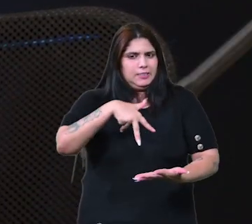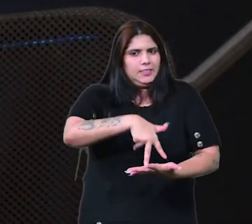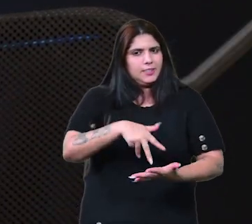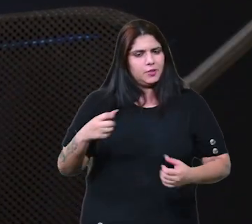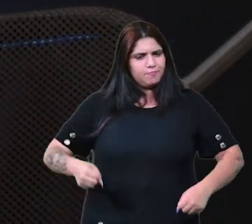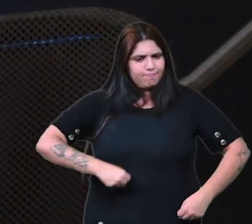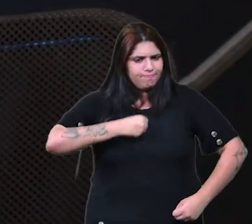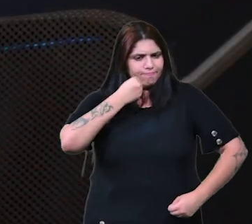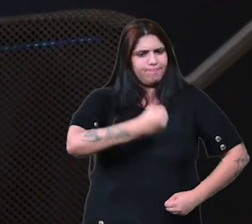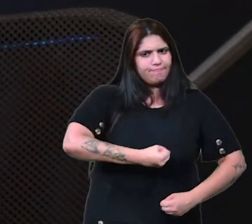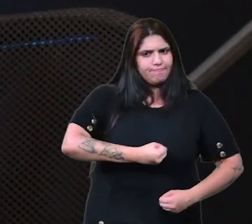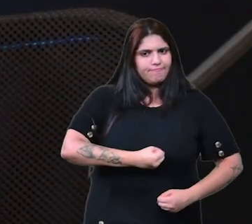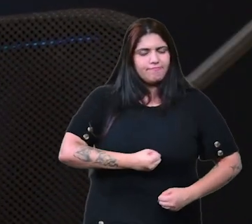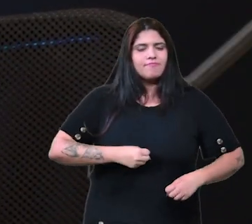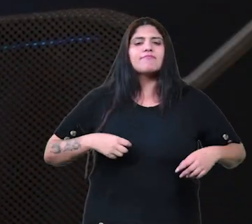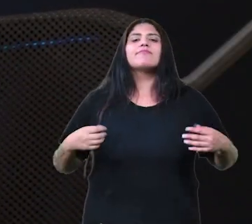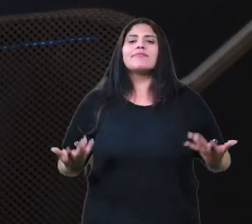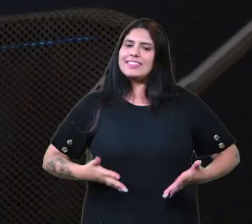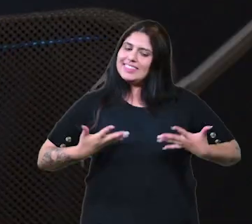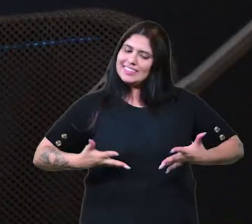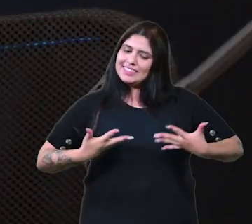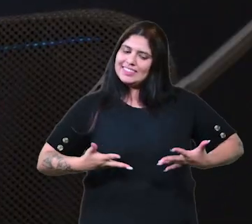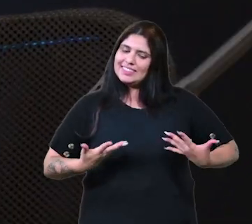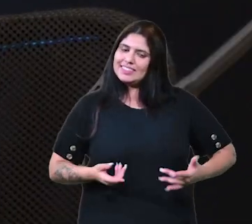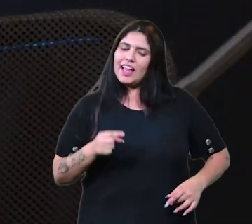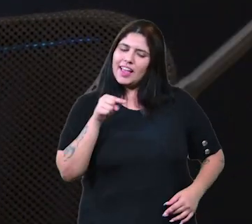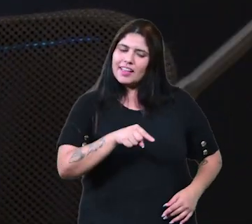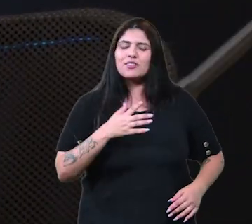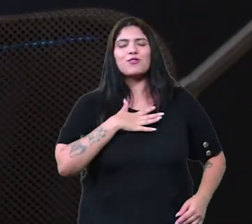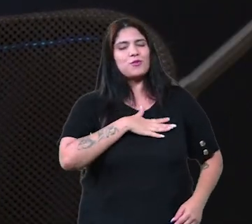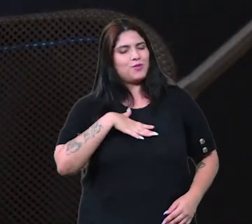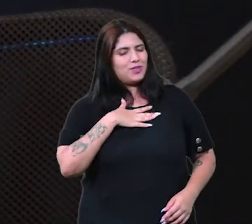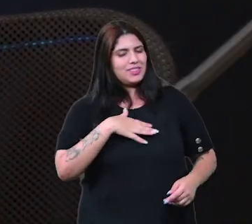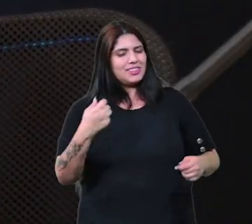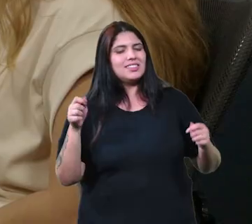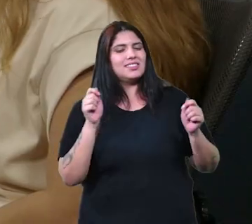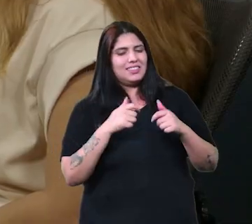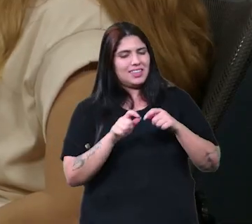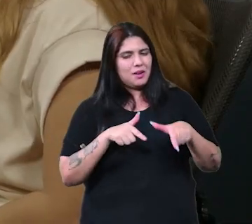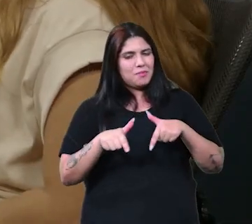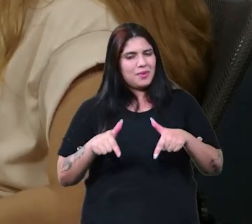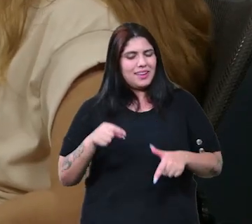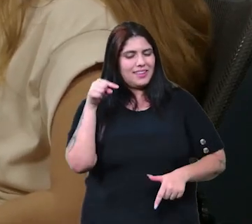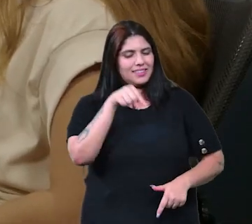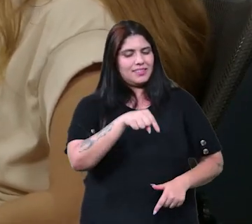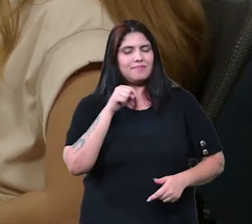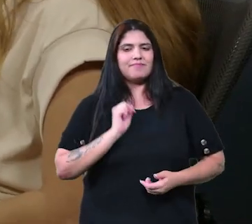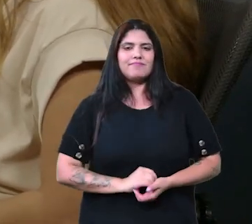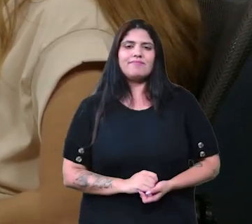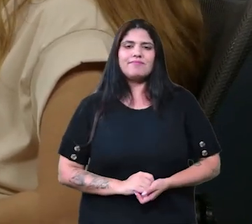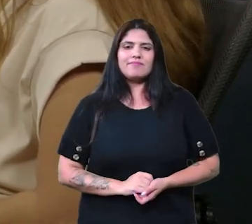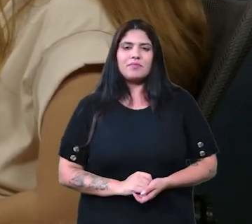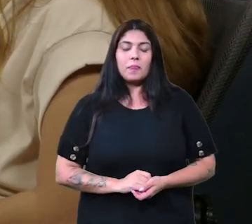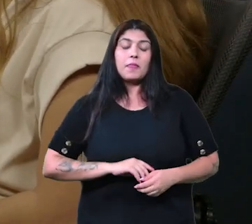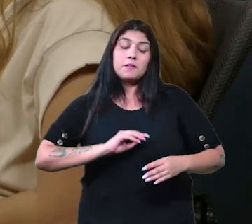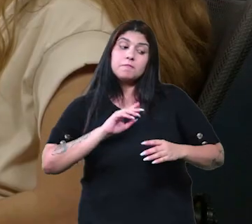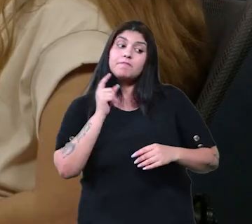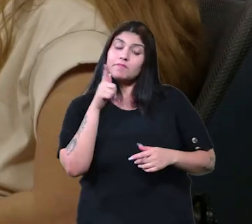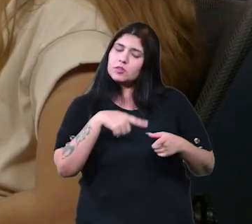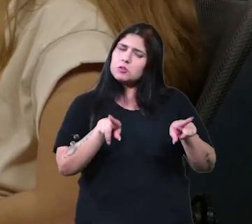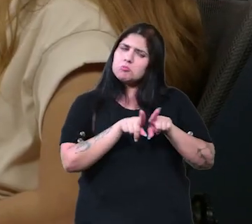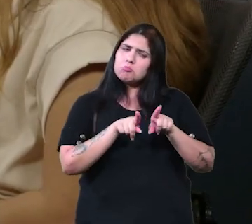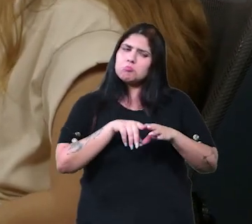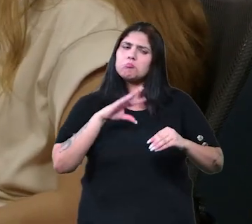proativos, engajados, está nisso, está no gostar de fazer o que se faz. E vou acrescentar que até mesmo na